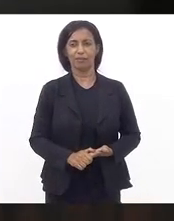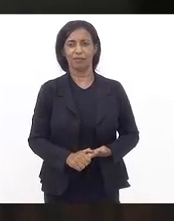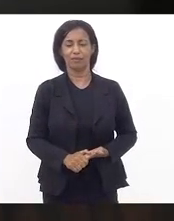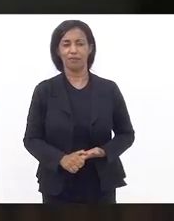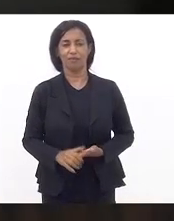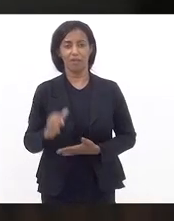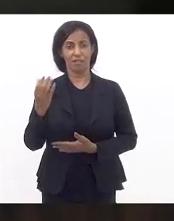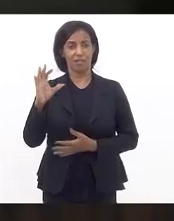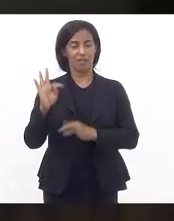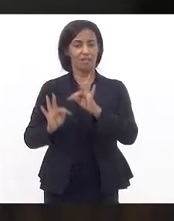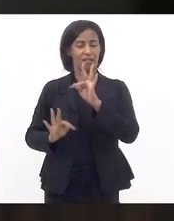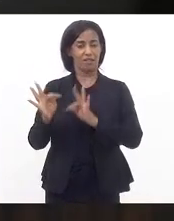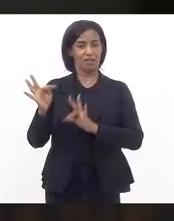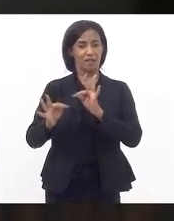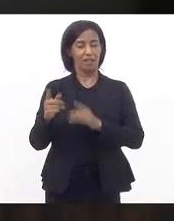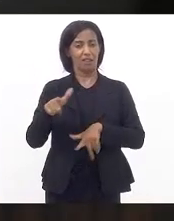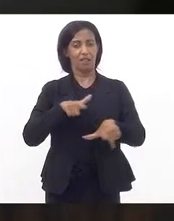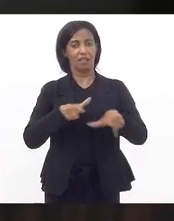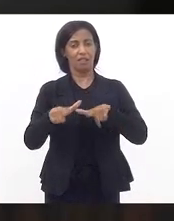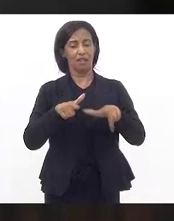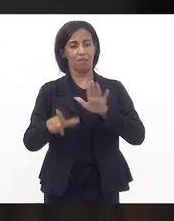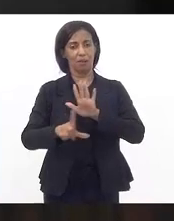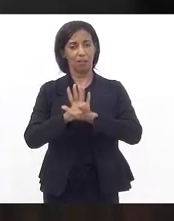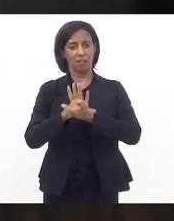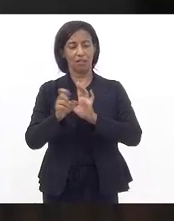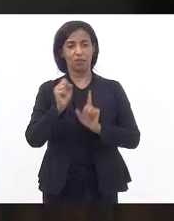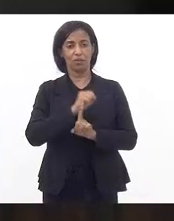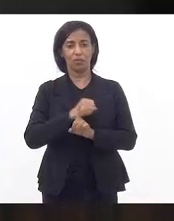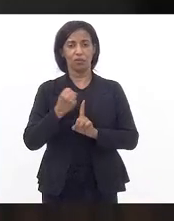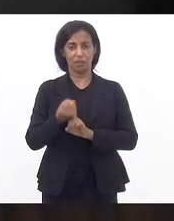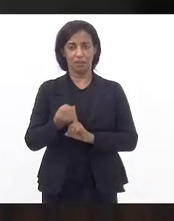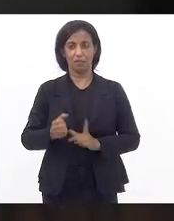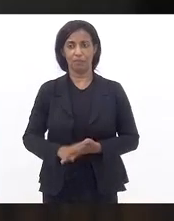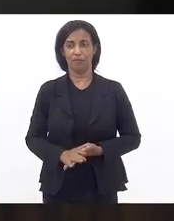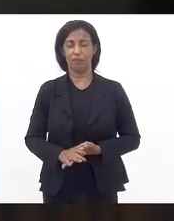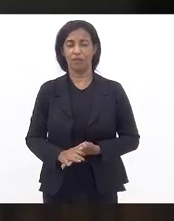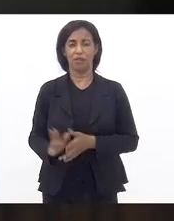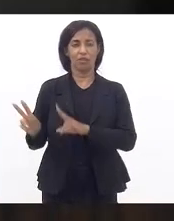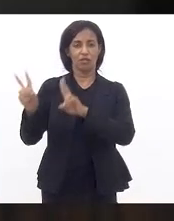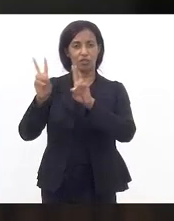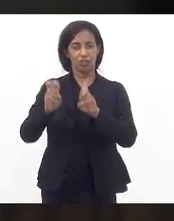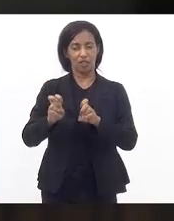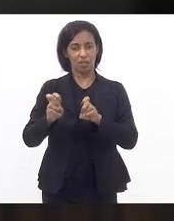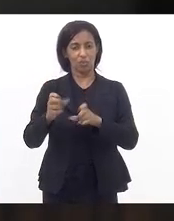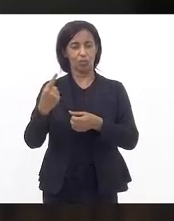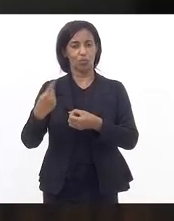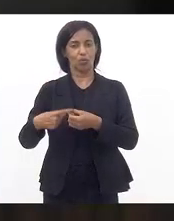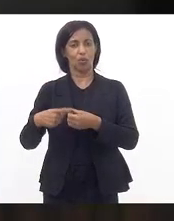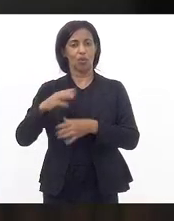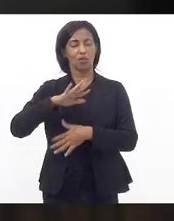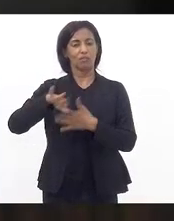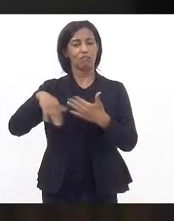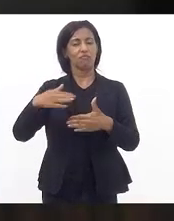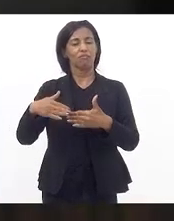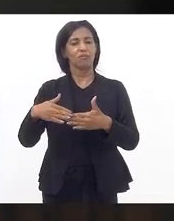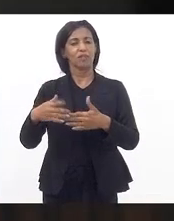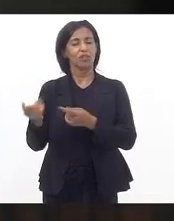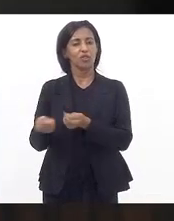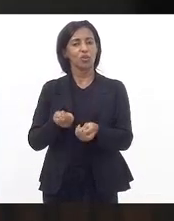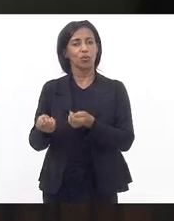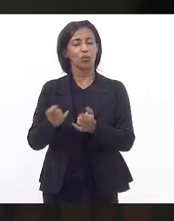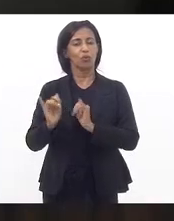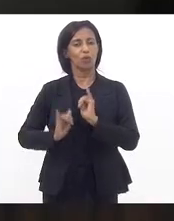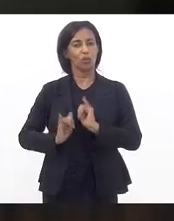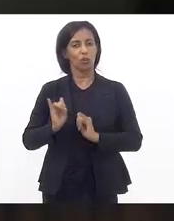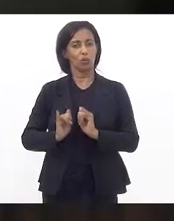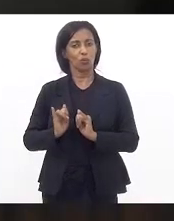é de Ciência e Tecnologia de trabalho legislação social e Seguridade Social de assuntos municipais e desenvolvimento Regional de Economia